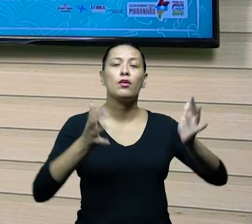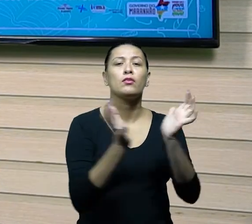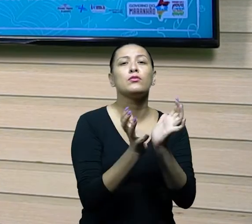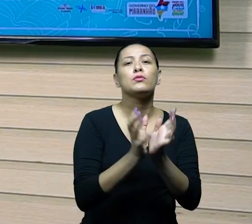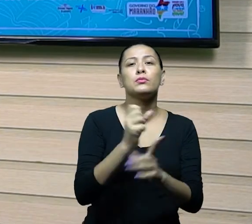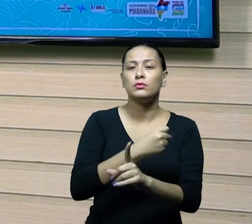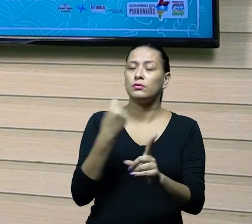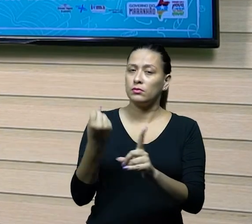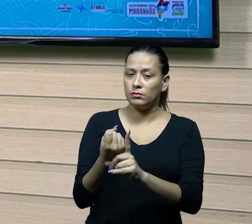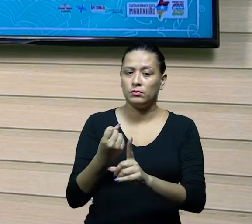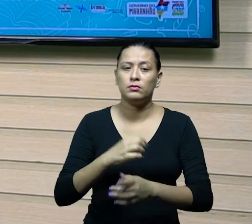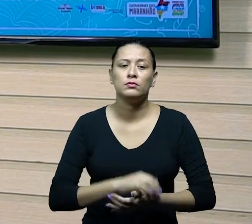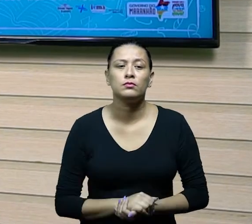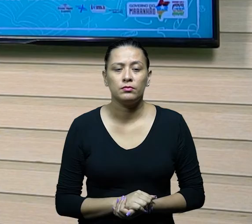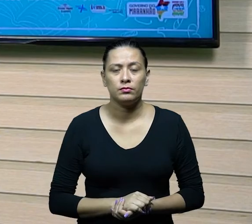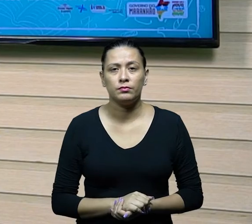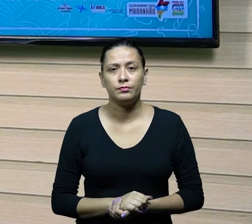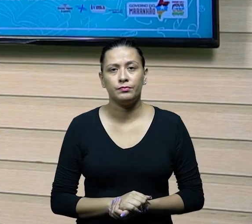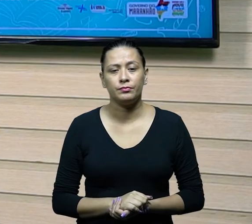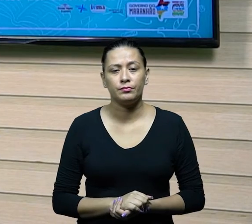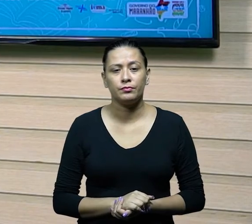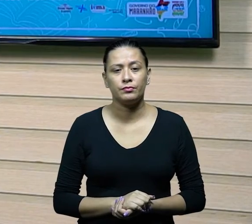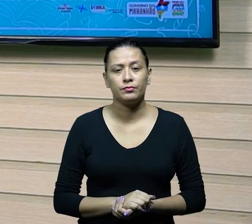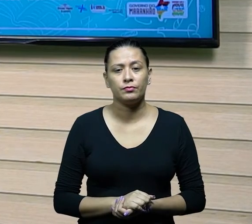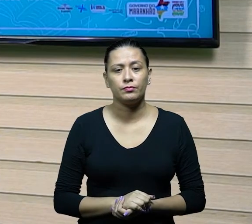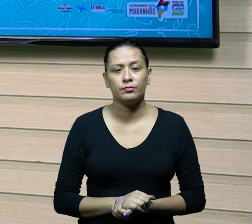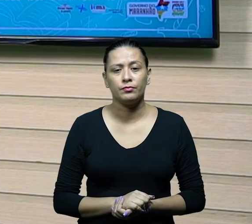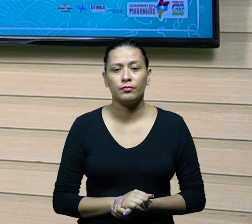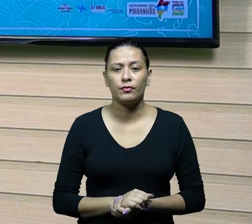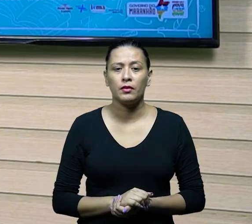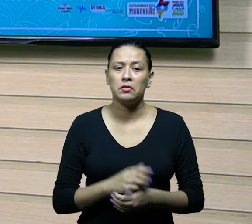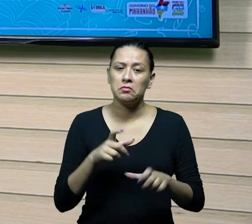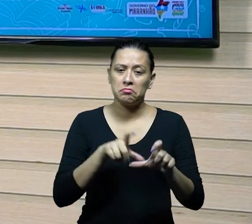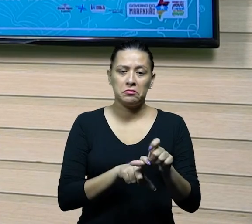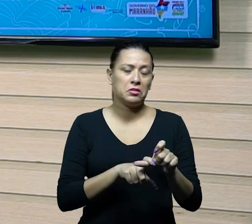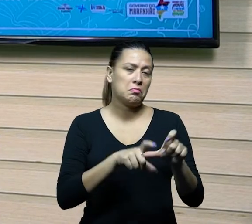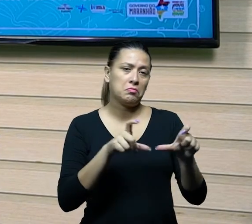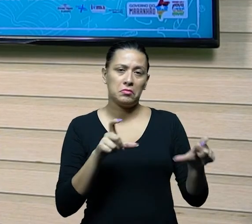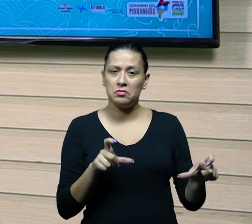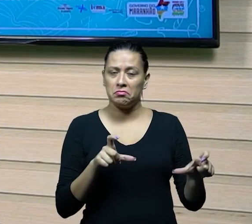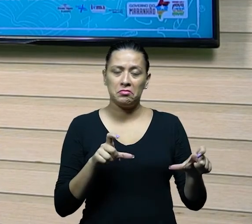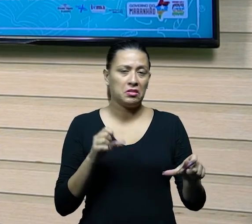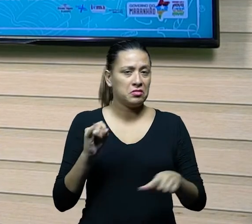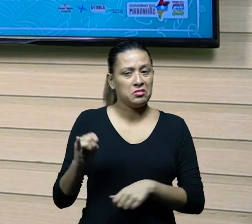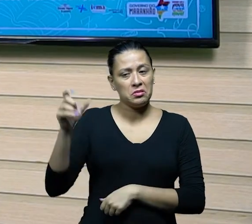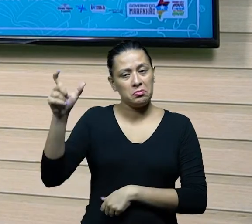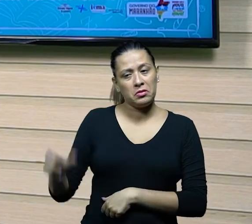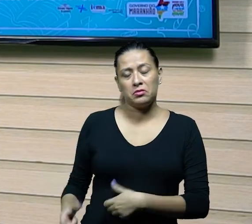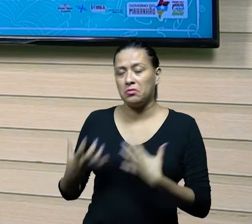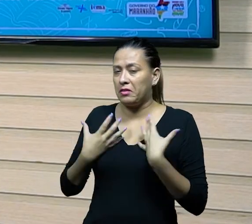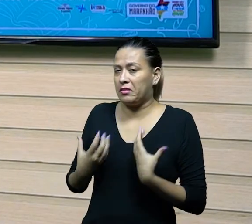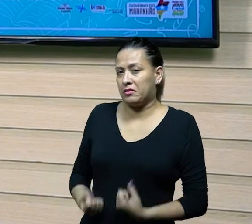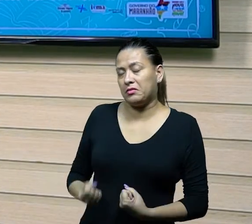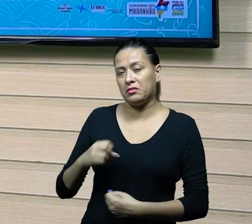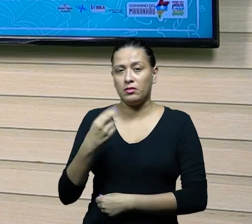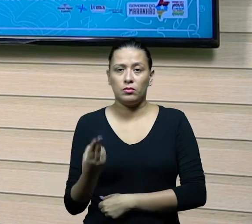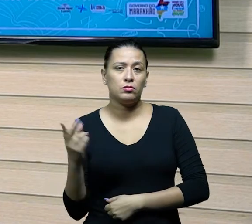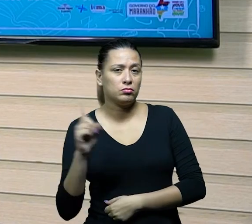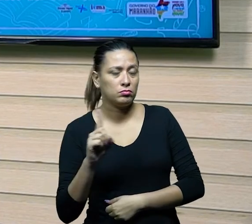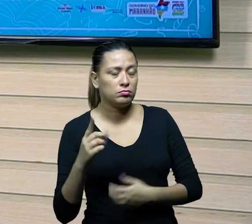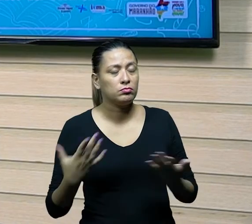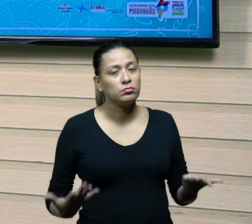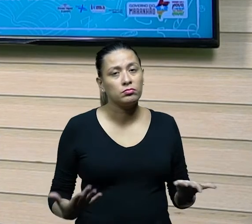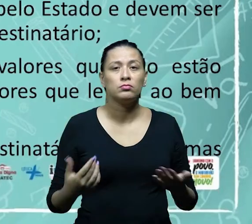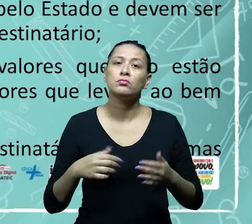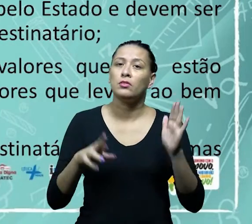sociedade Tá bom então independentemente ou não se aquele indivíduo ele vai aceitar né as